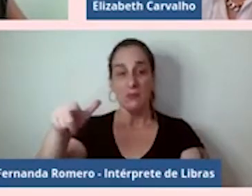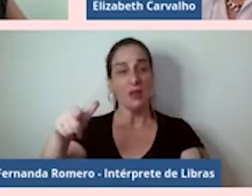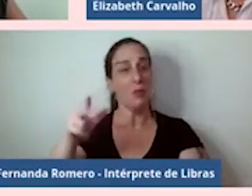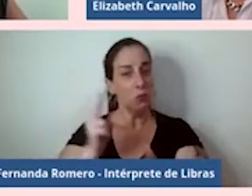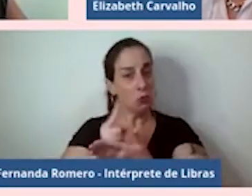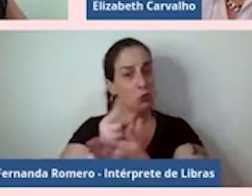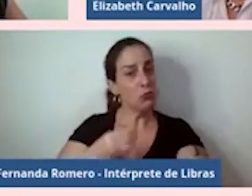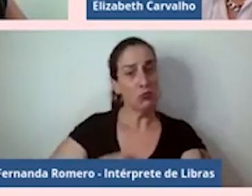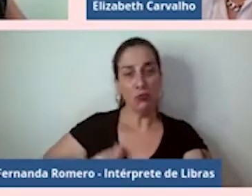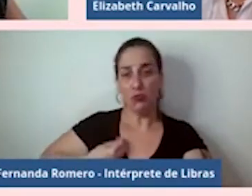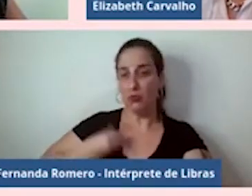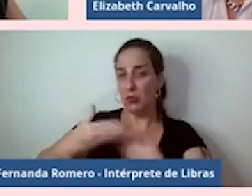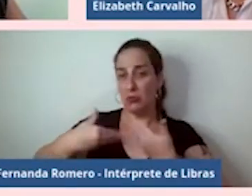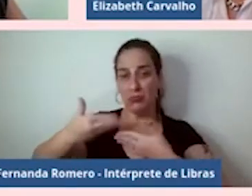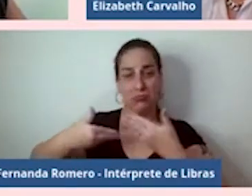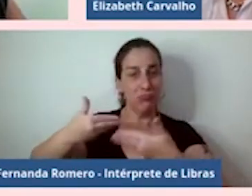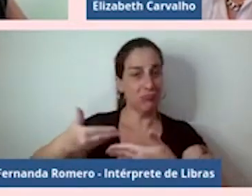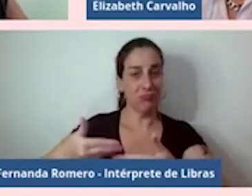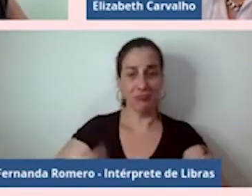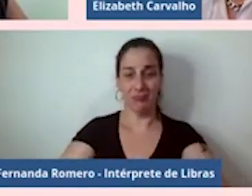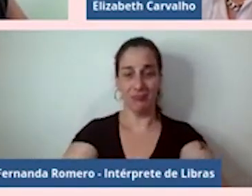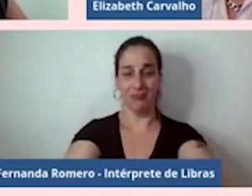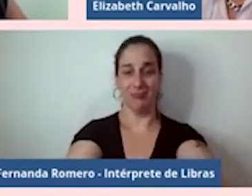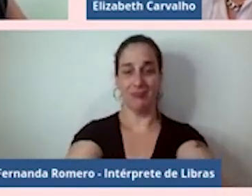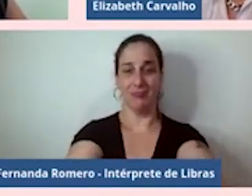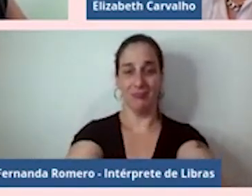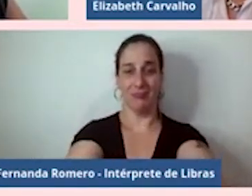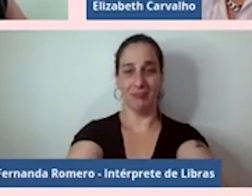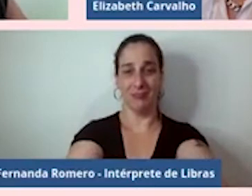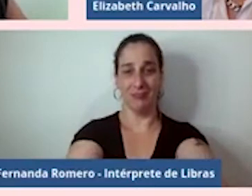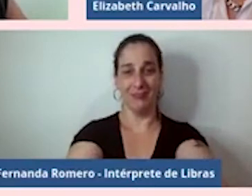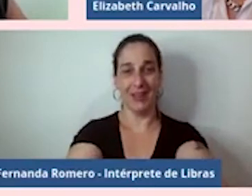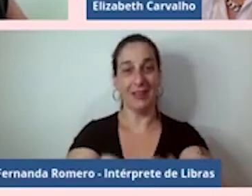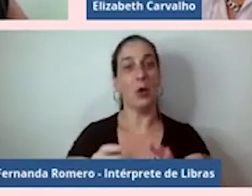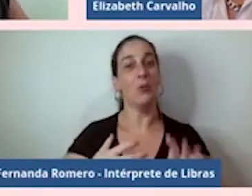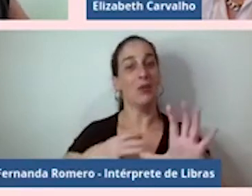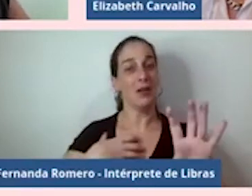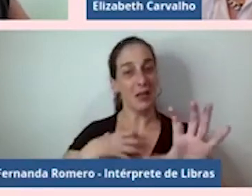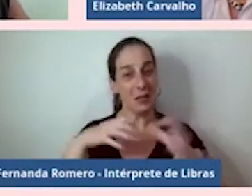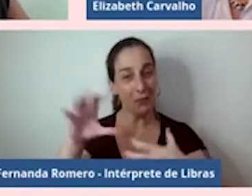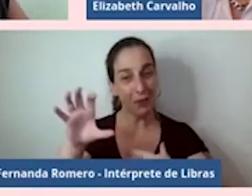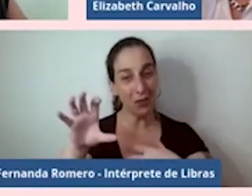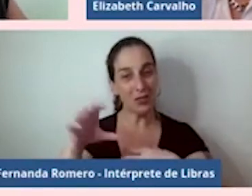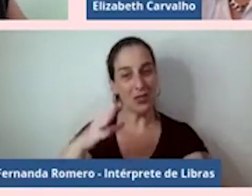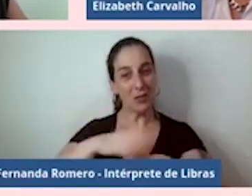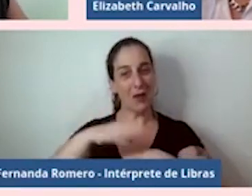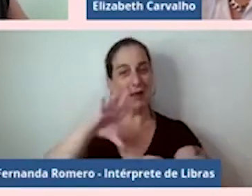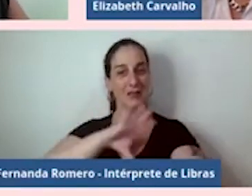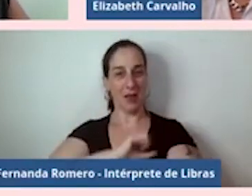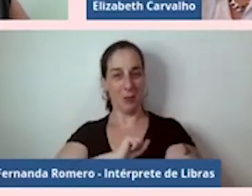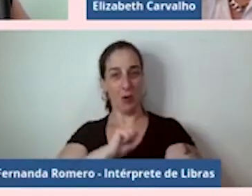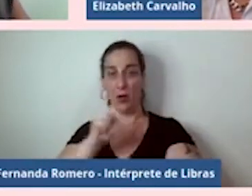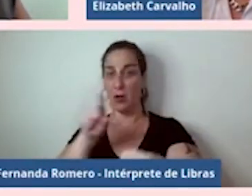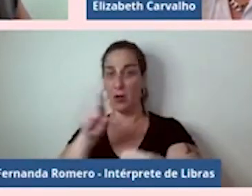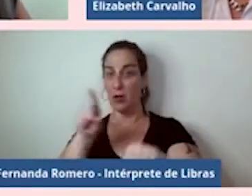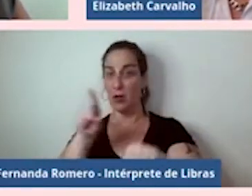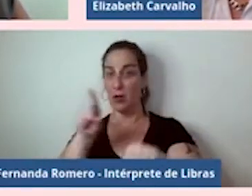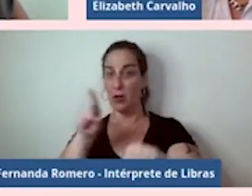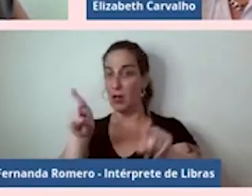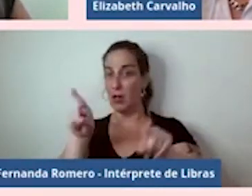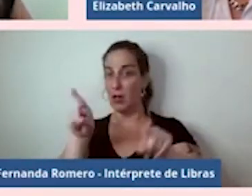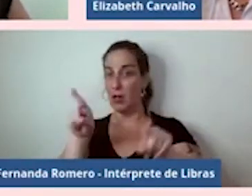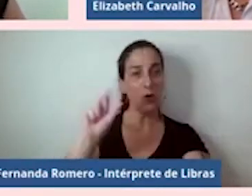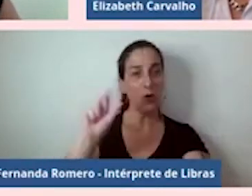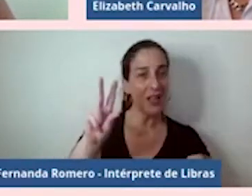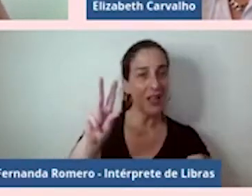levando, mas é isso, empatia e amor, gente. Beth, também valorizar. Não, eu já vou passar para